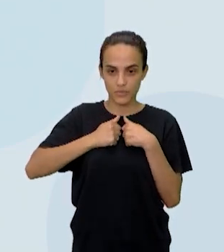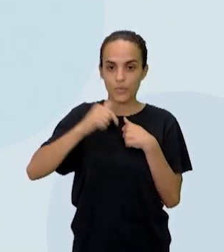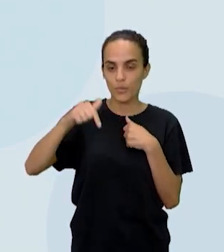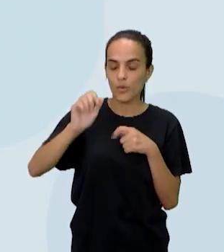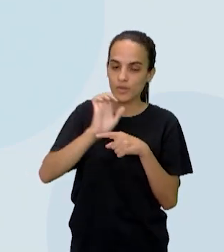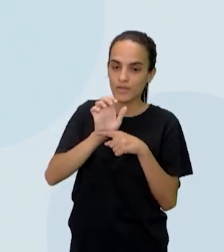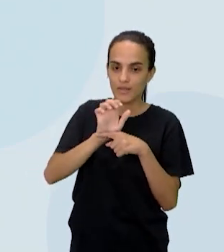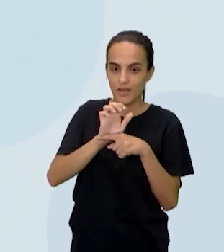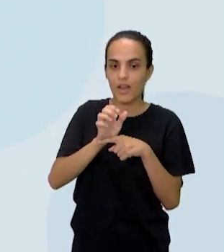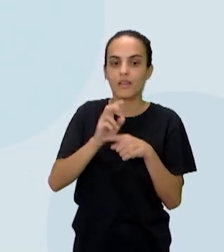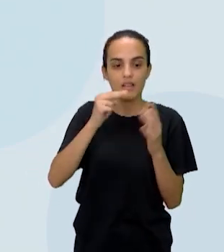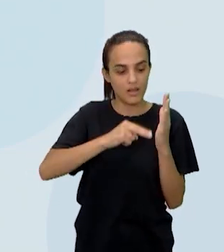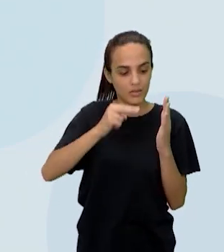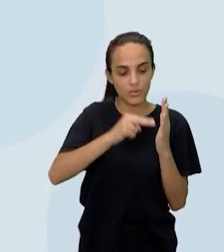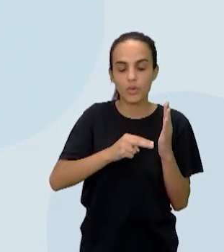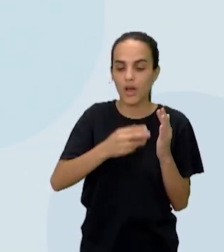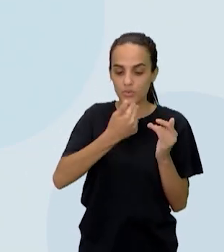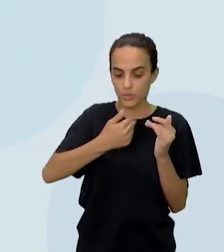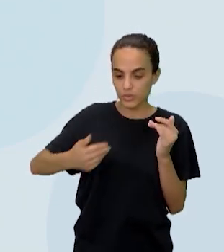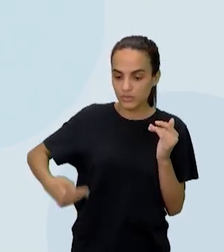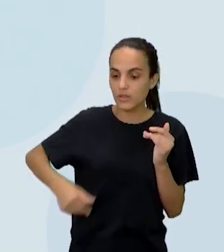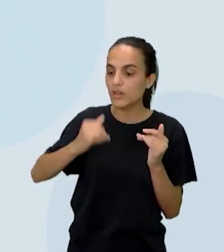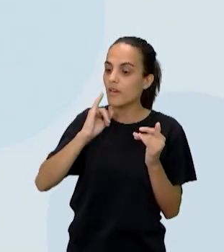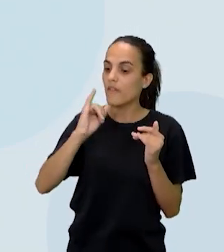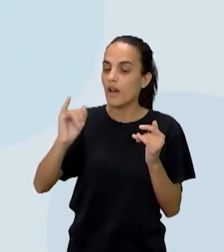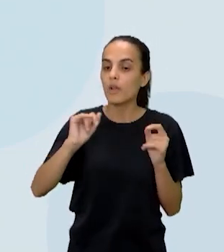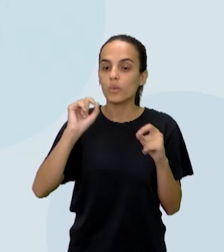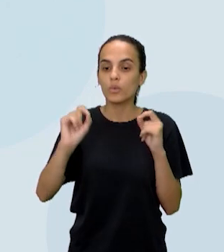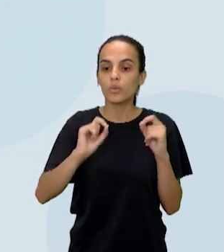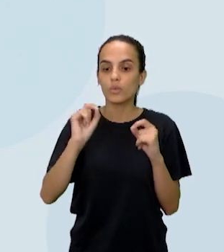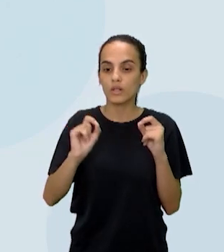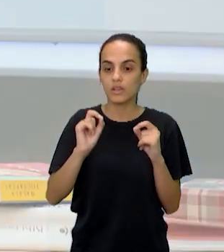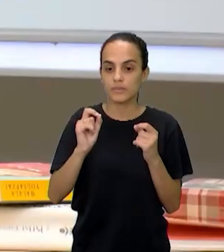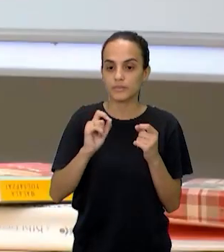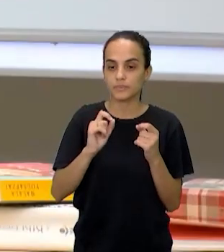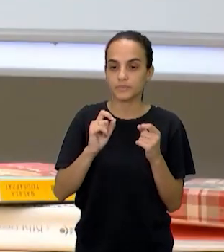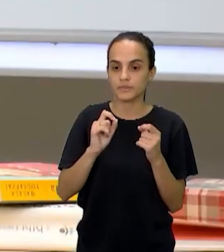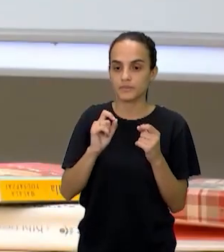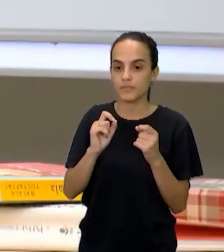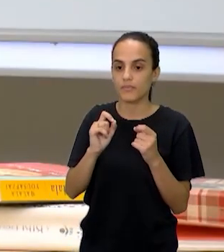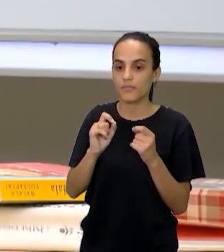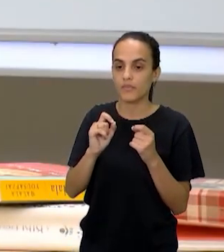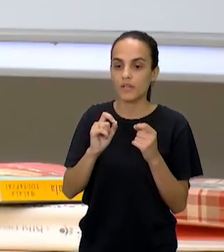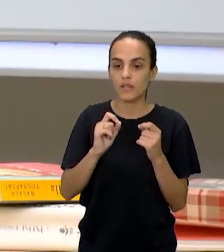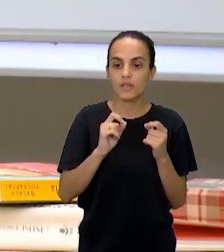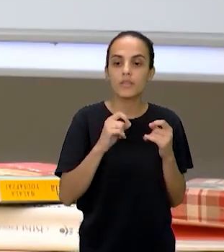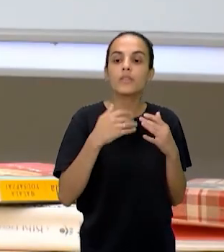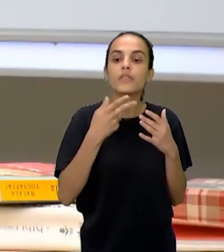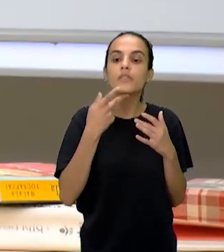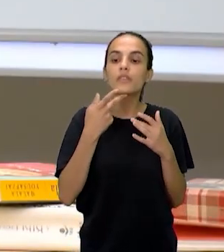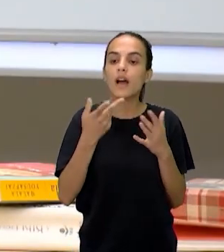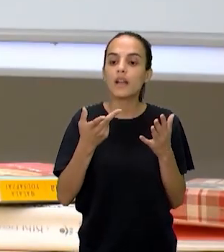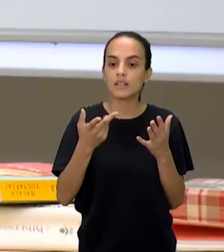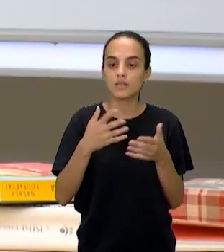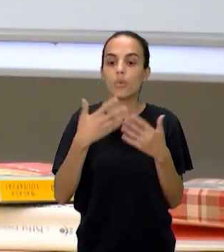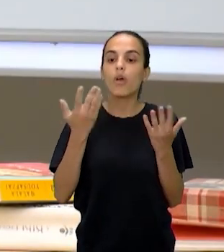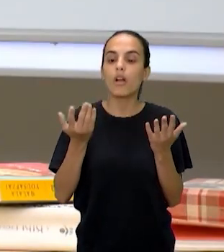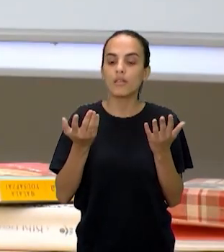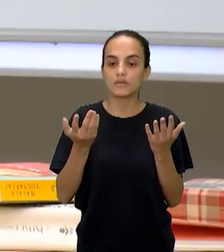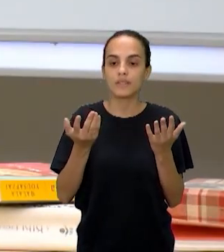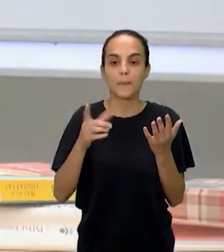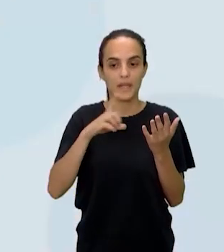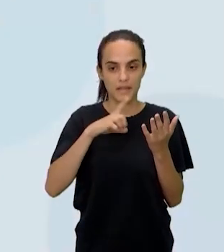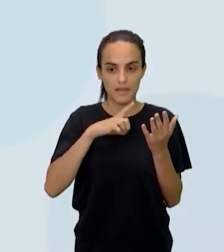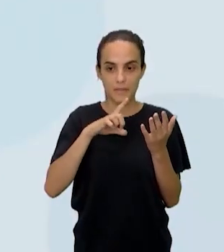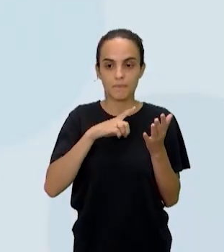estado? O que dizem as autoridades sobre o indicador? Então, o que as autoridades do nosso país, do nosso estado, falam sobre leitura? Tem que pesquisar um